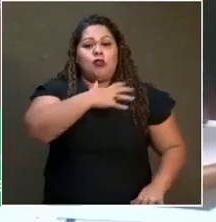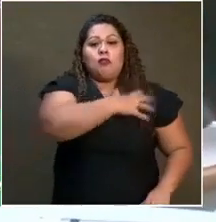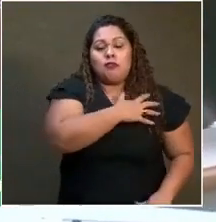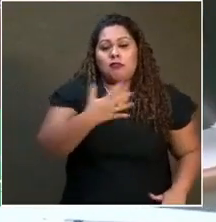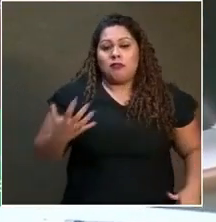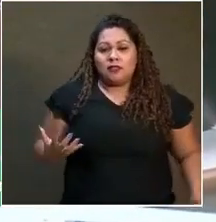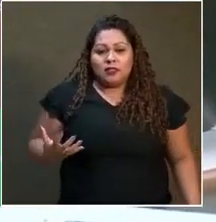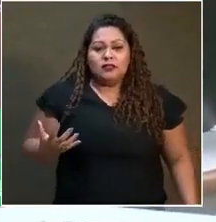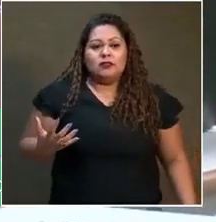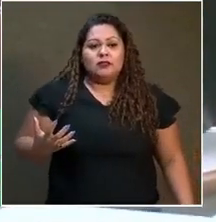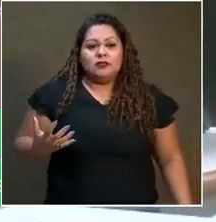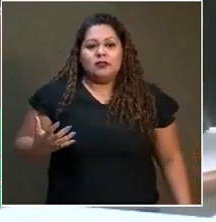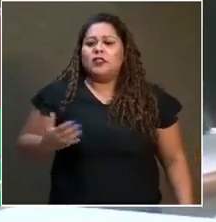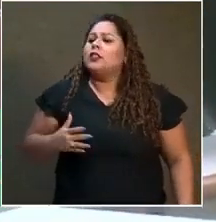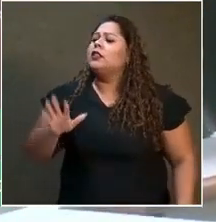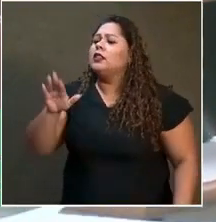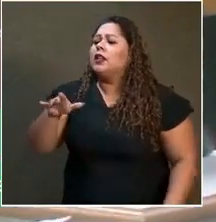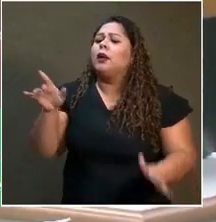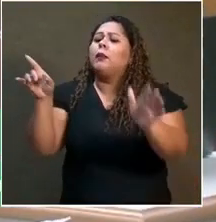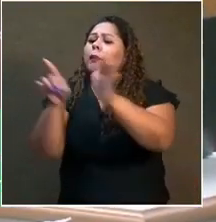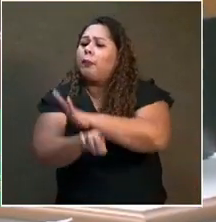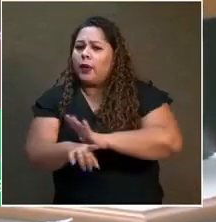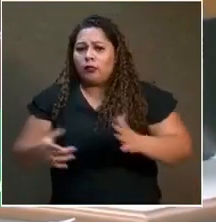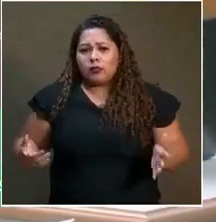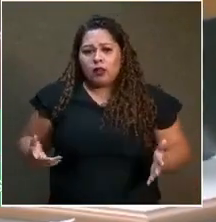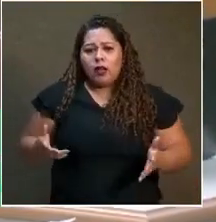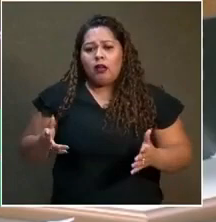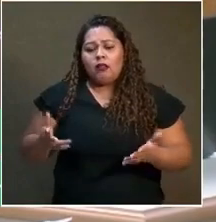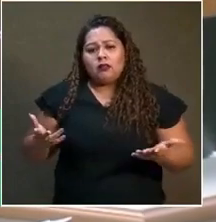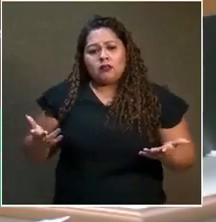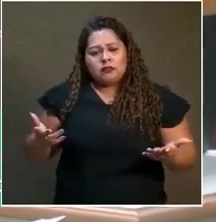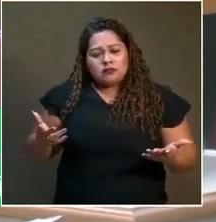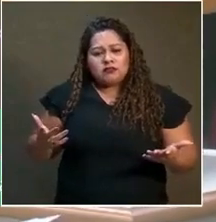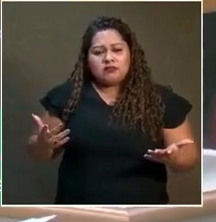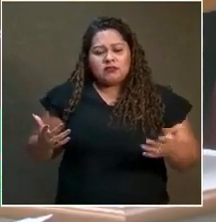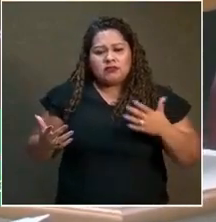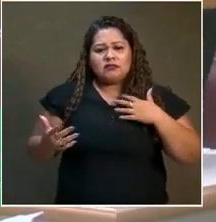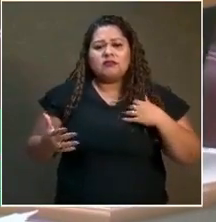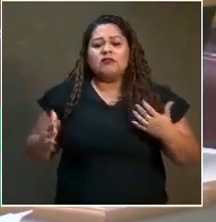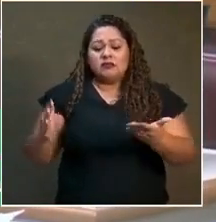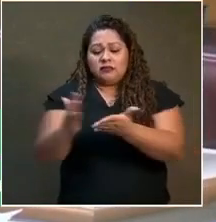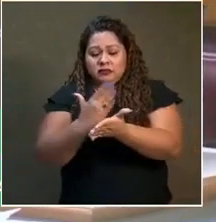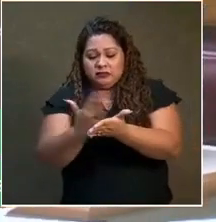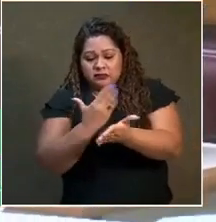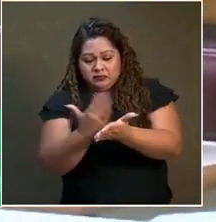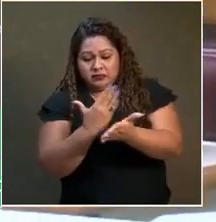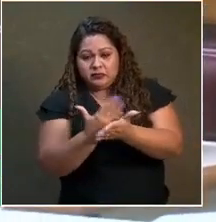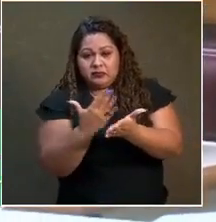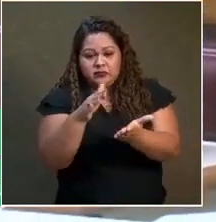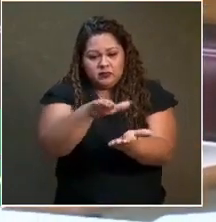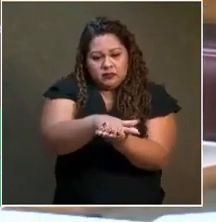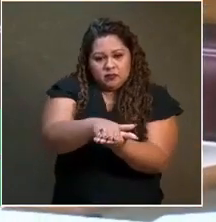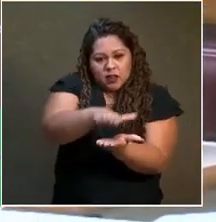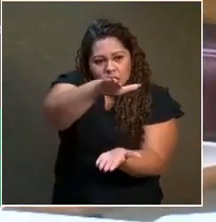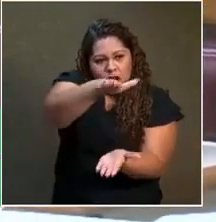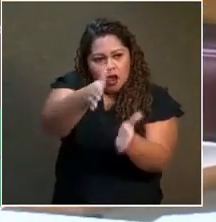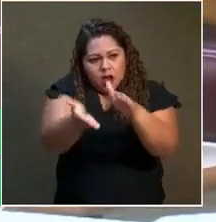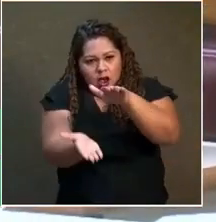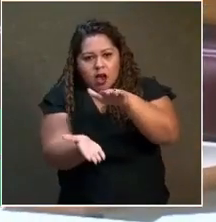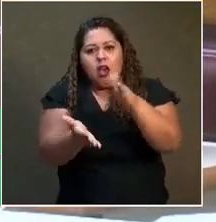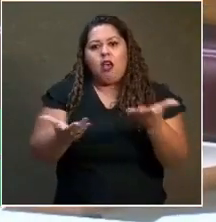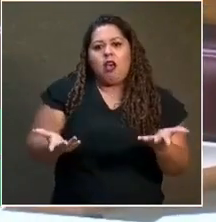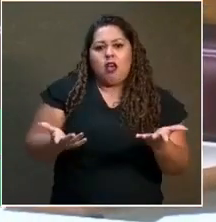lá, indagados na corregedoria por causa disso. Folha 351, Coronel